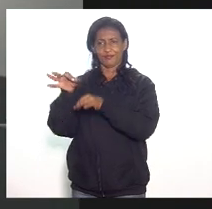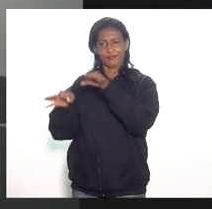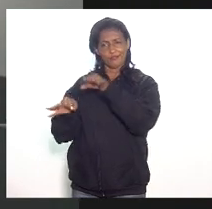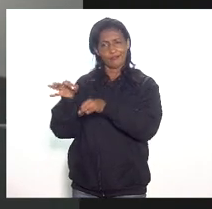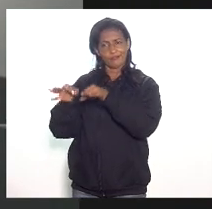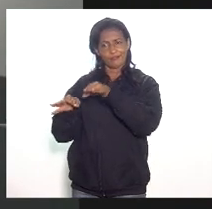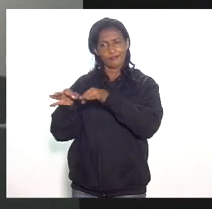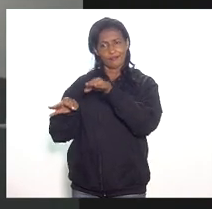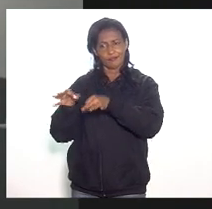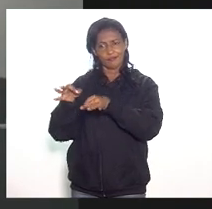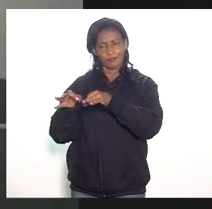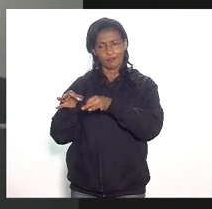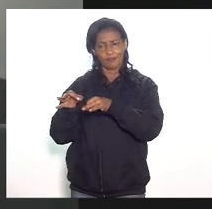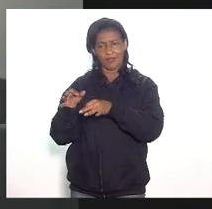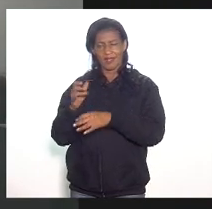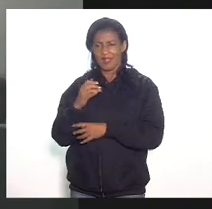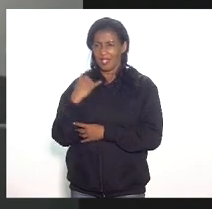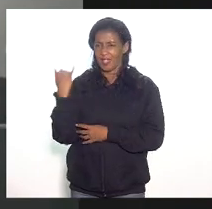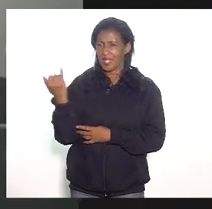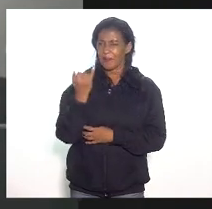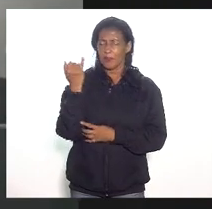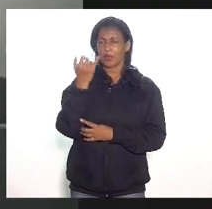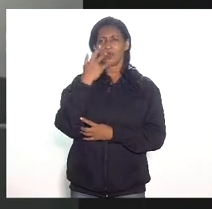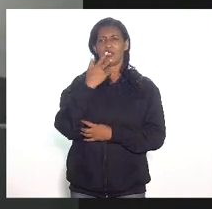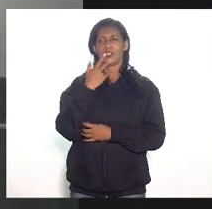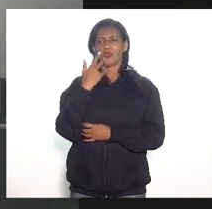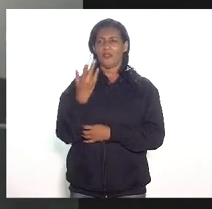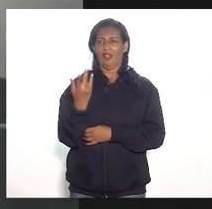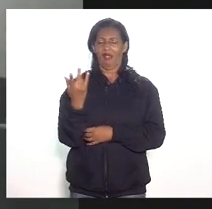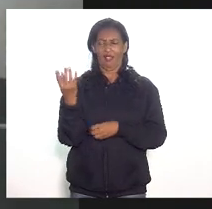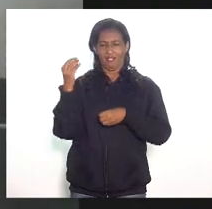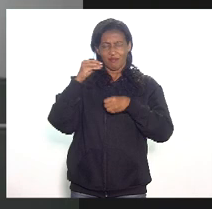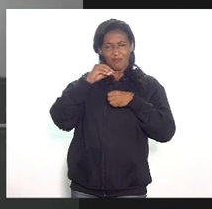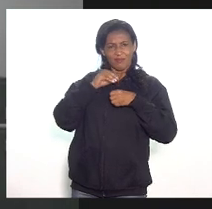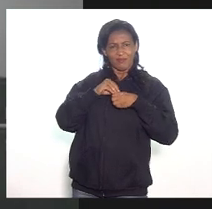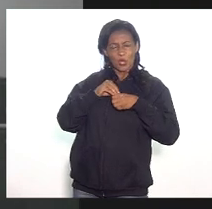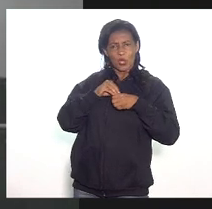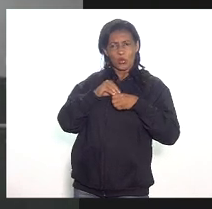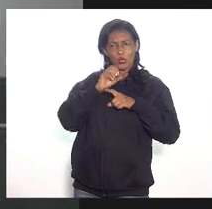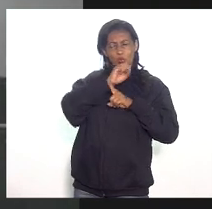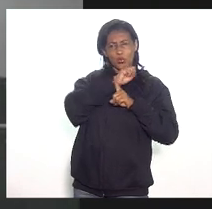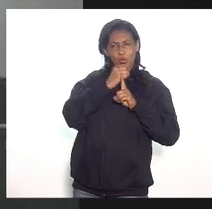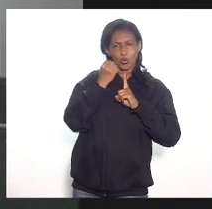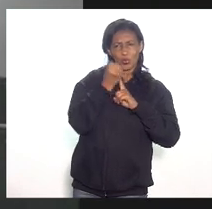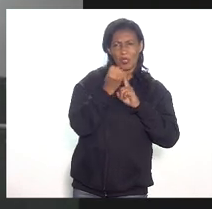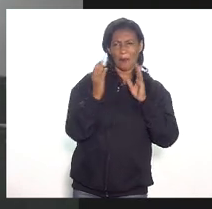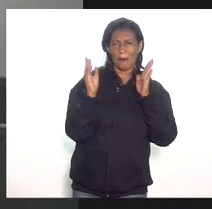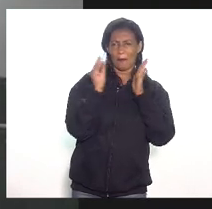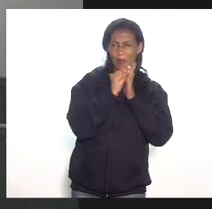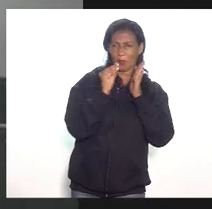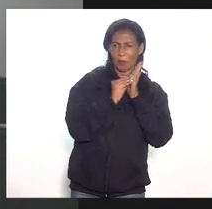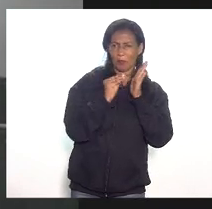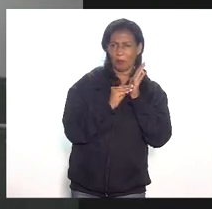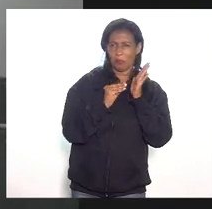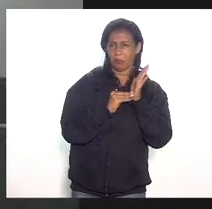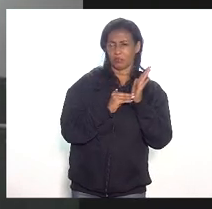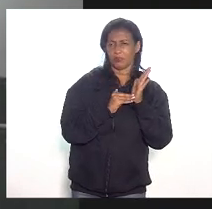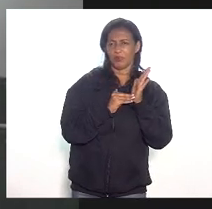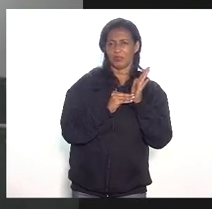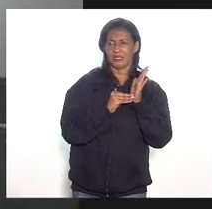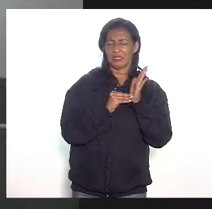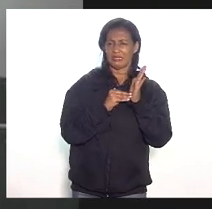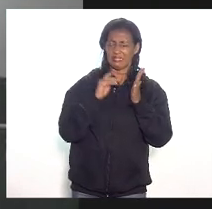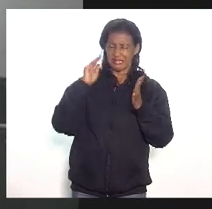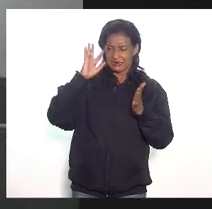a inadequação social dessa proposta que coloca aí a tentativa